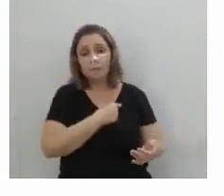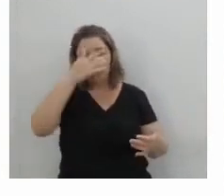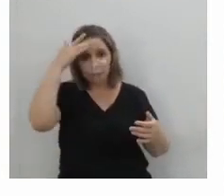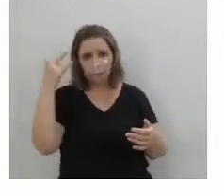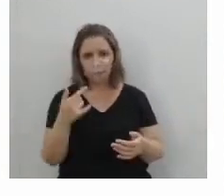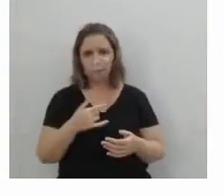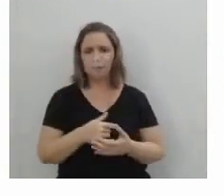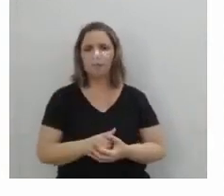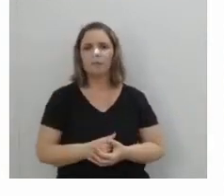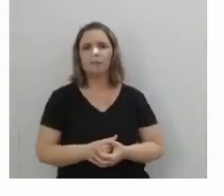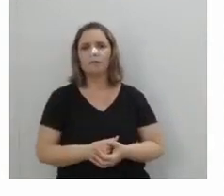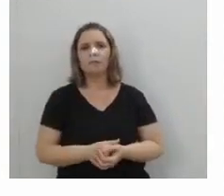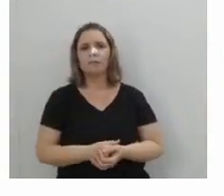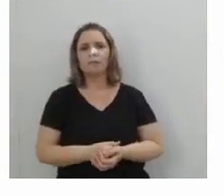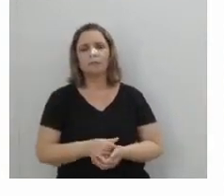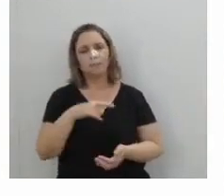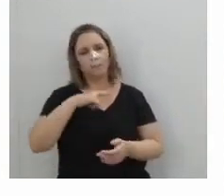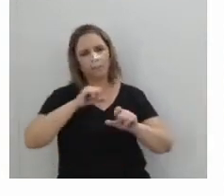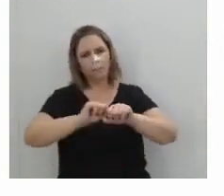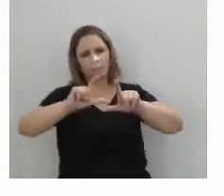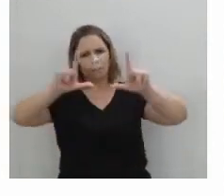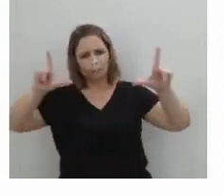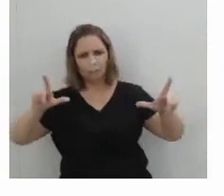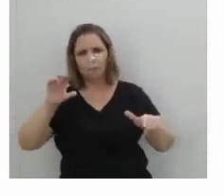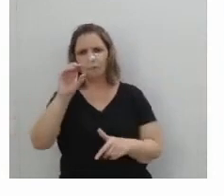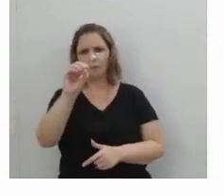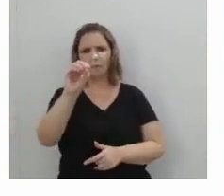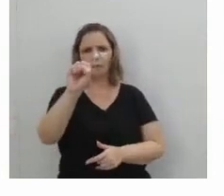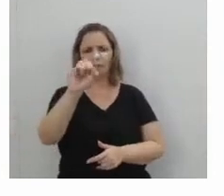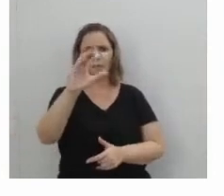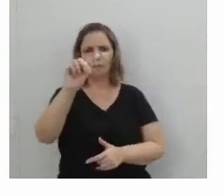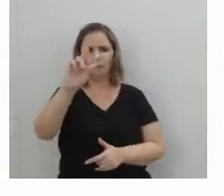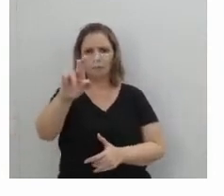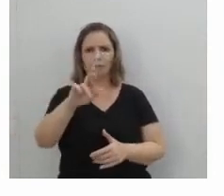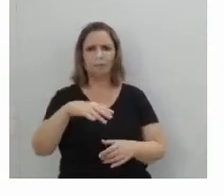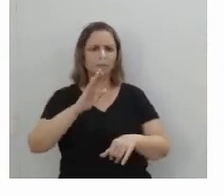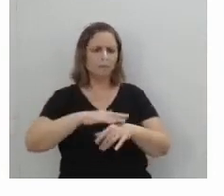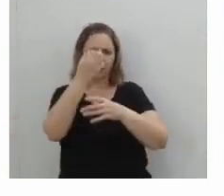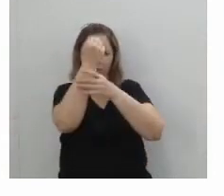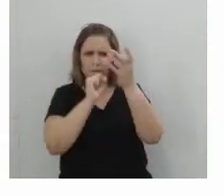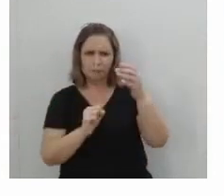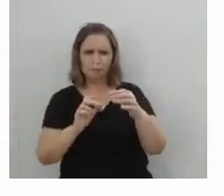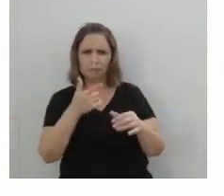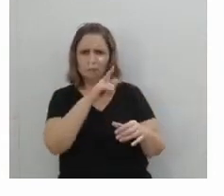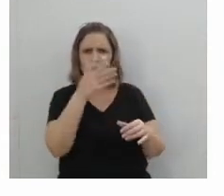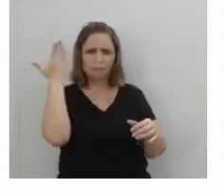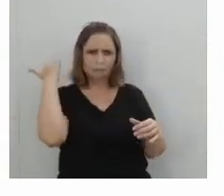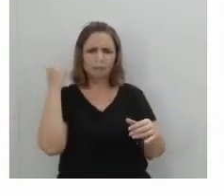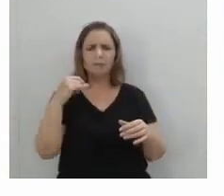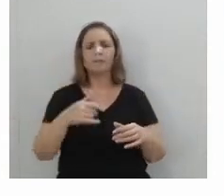que arrasam no basquete. Tem aí a imagem do Oscar. O Oscar, o maior cestinha do antigo